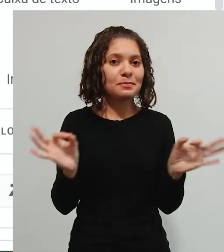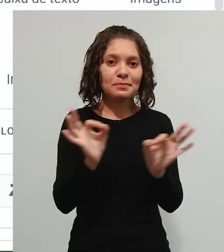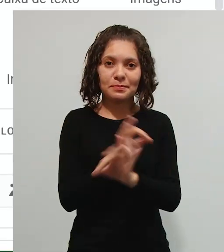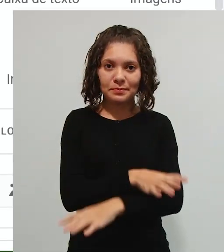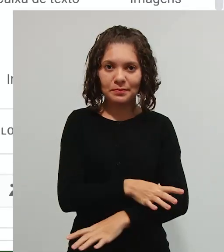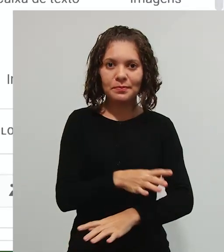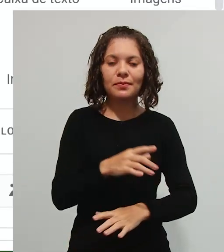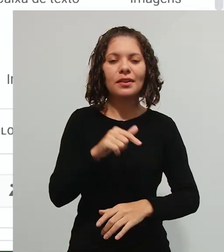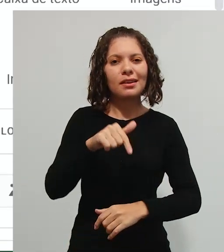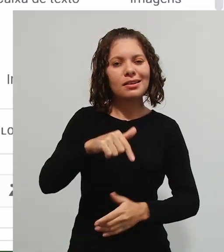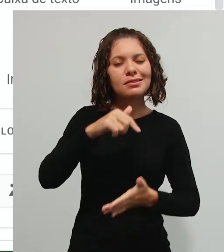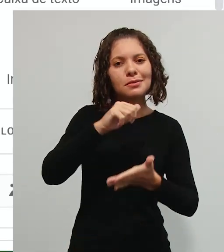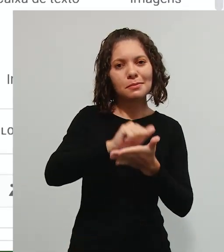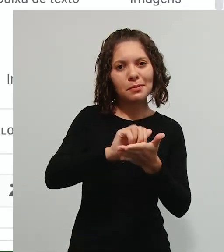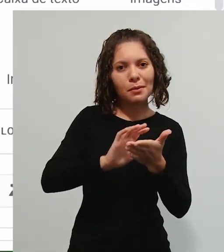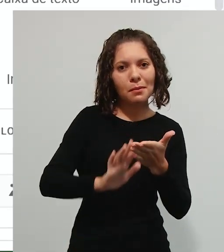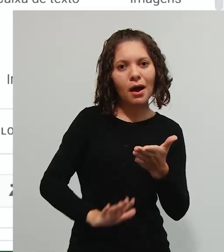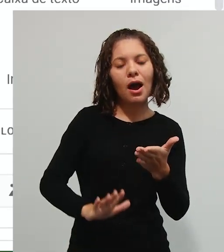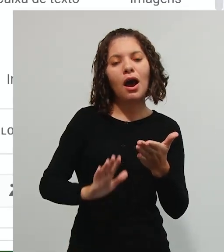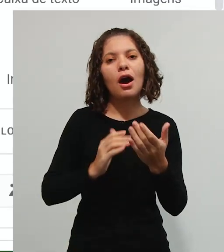este portfólio